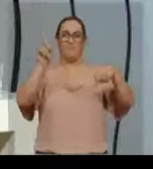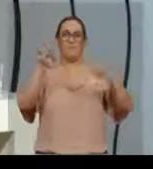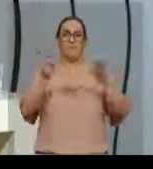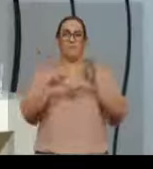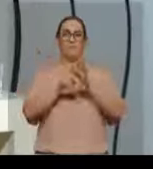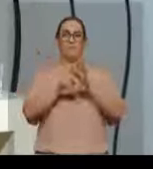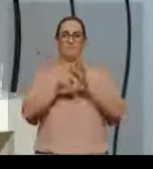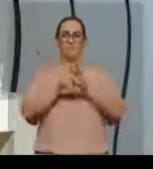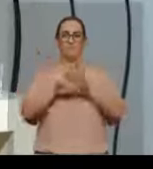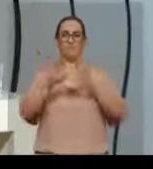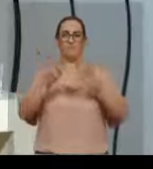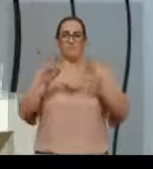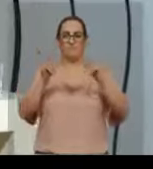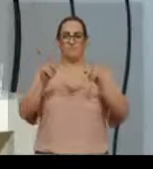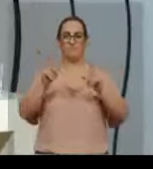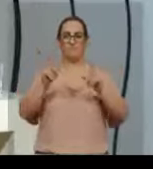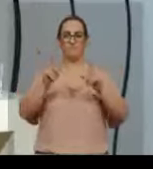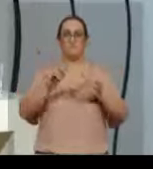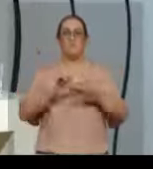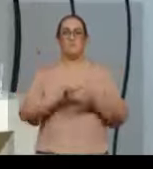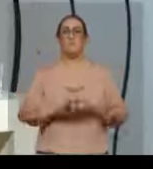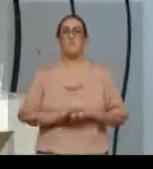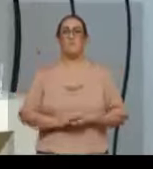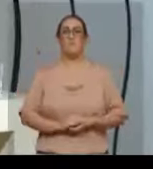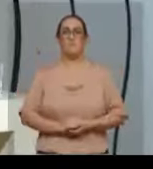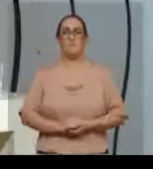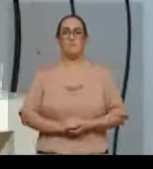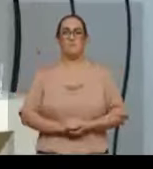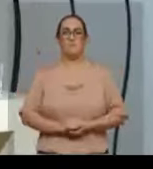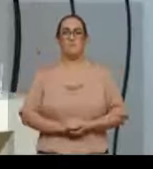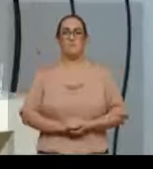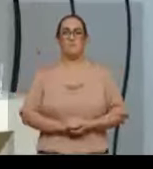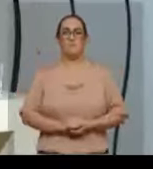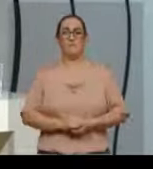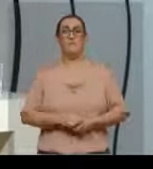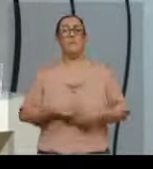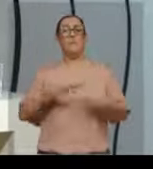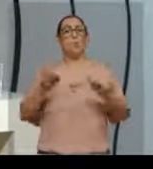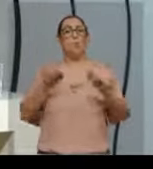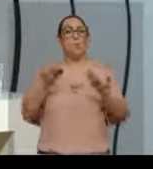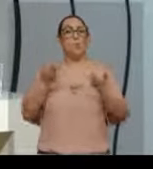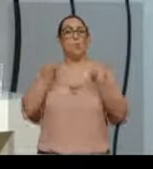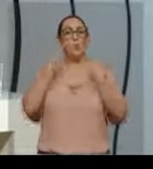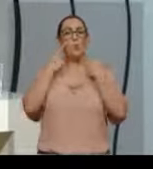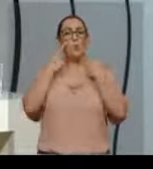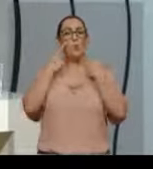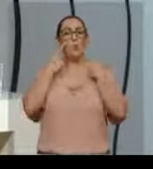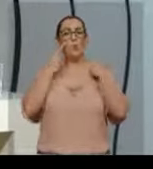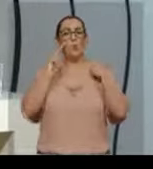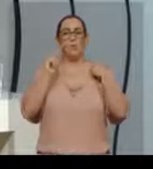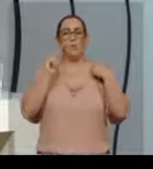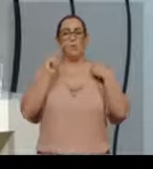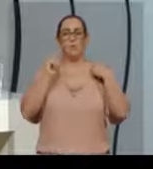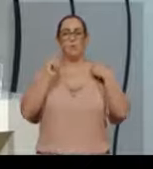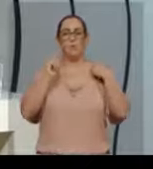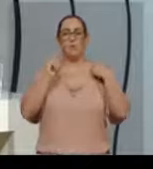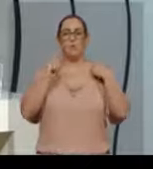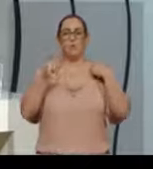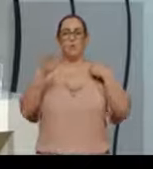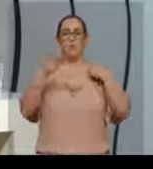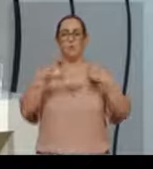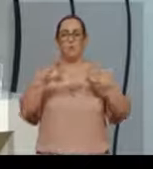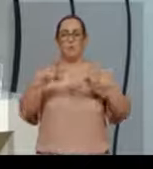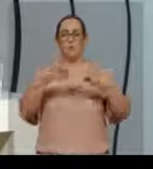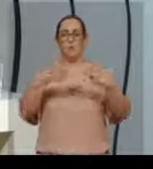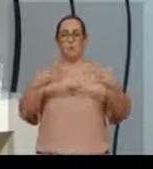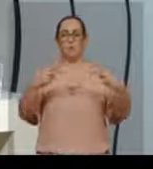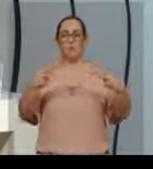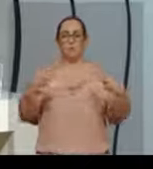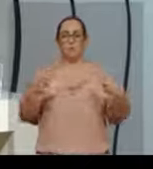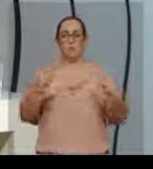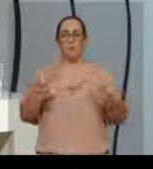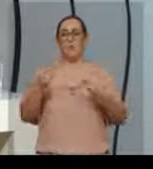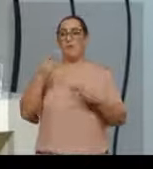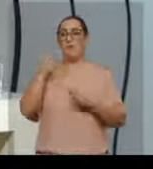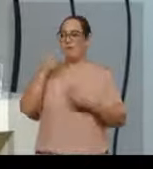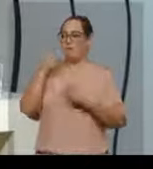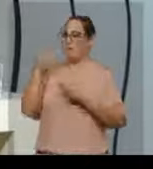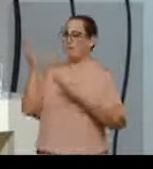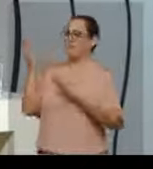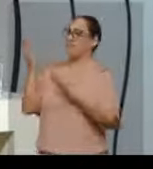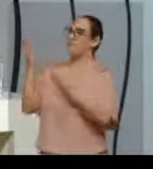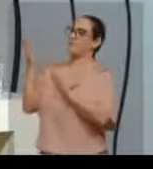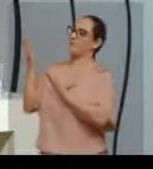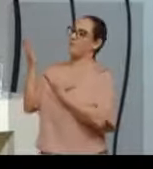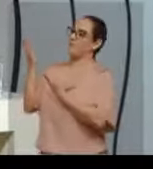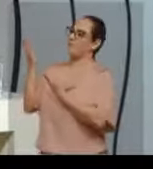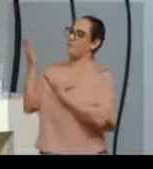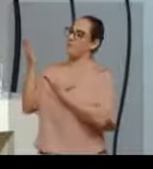orientações diferentes, ok? Bom, agora vamos avaliar essa outra substância aqui.